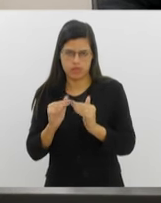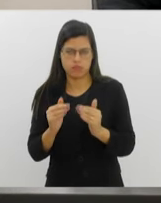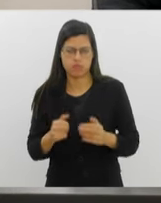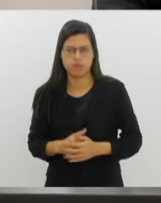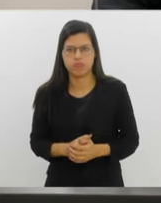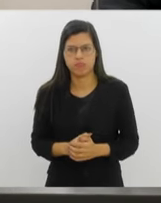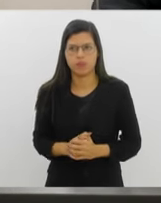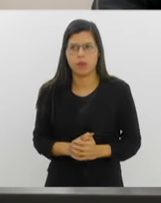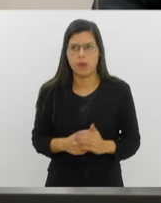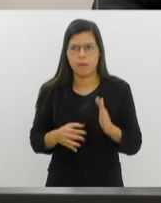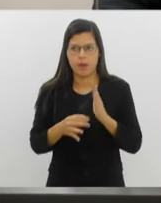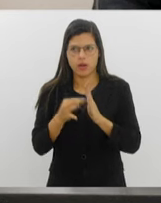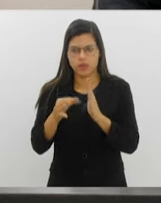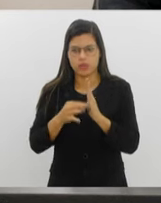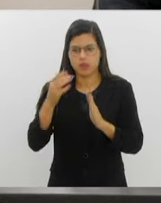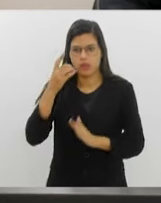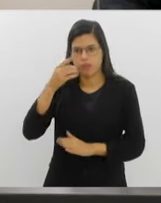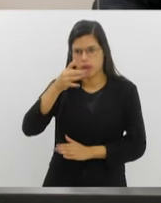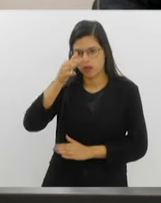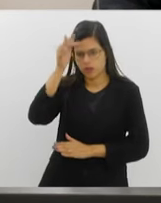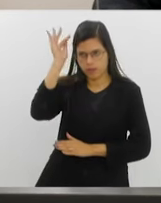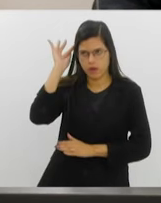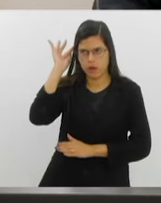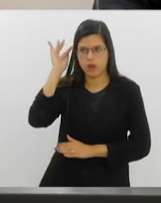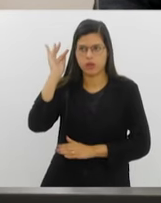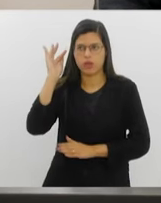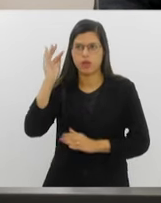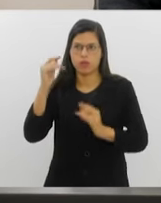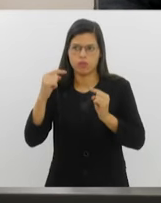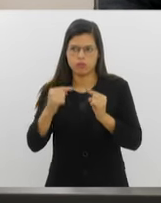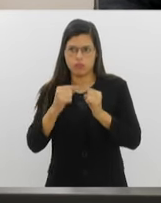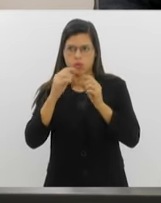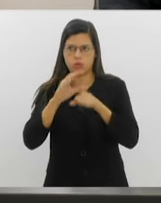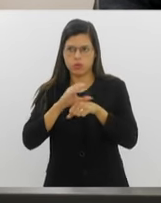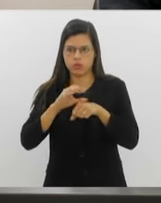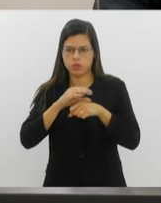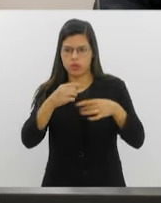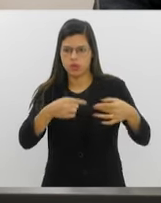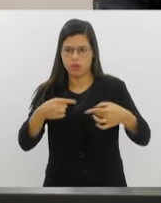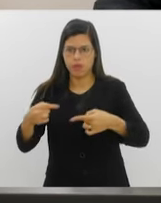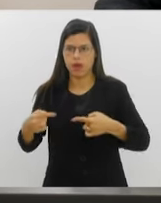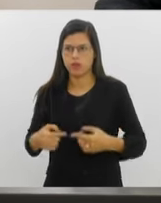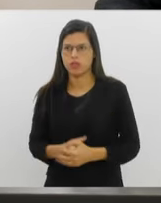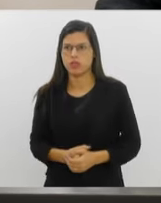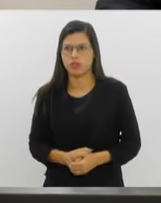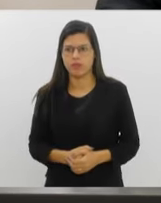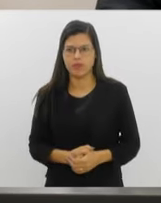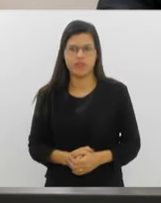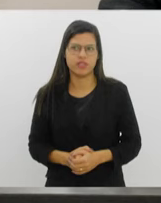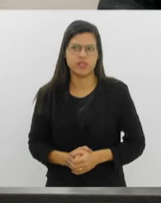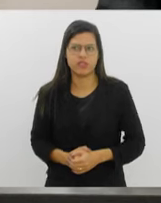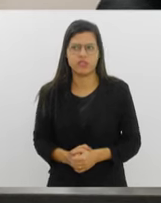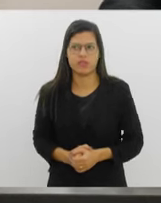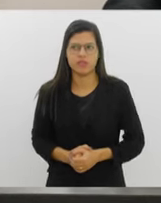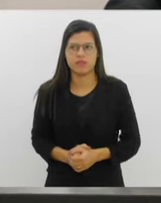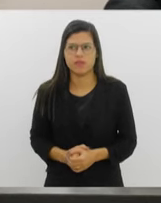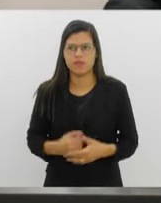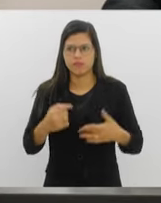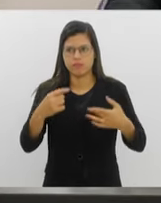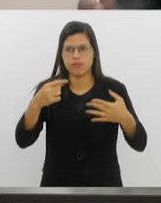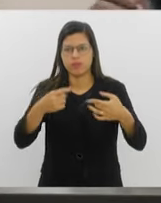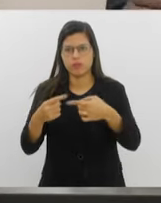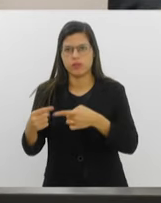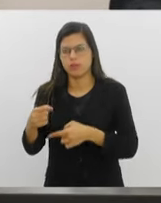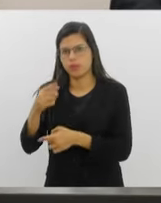Parecer do deputado Fred Pacheco é pela constitucionalidade, em discussão. Para discutir, deputado